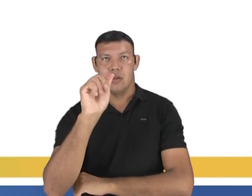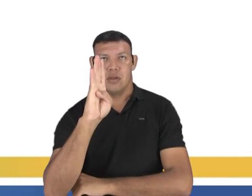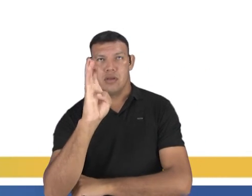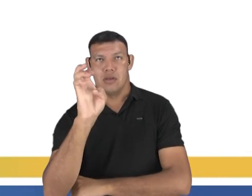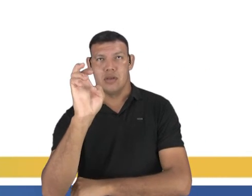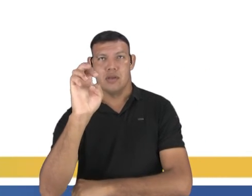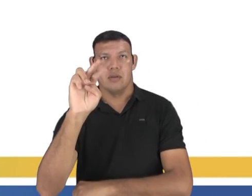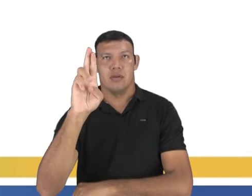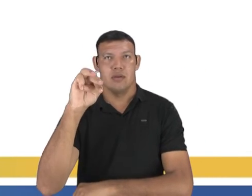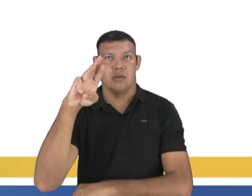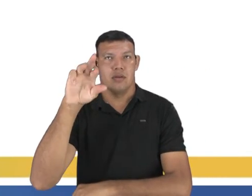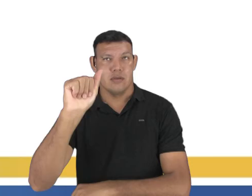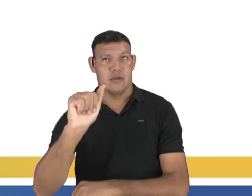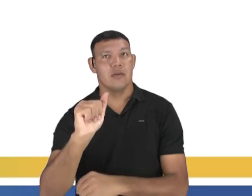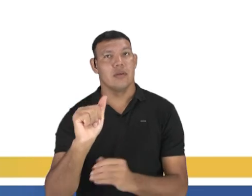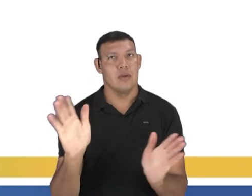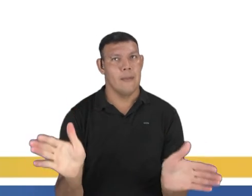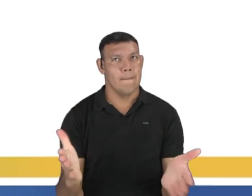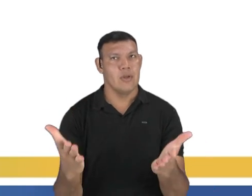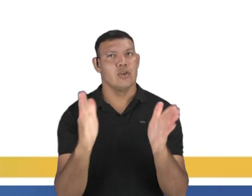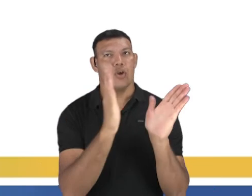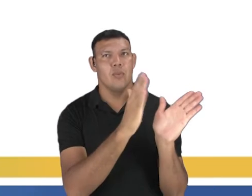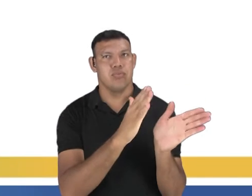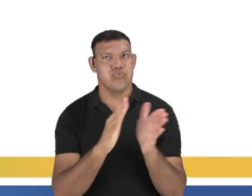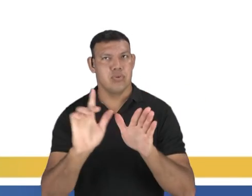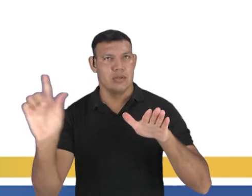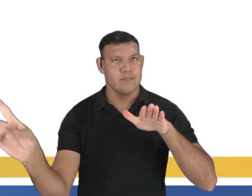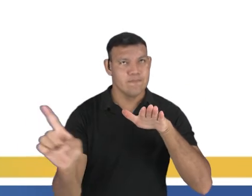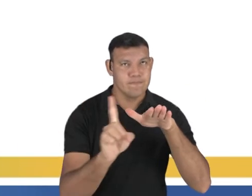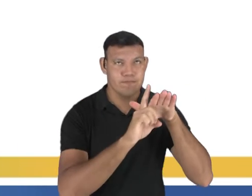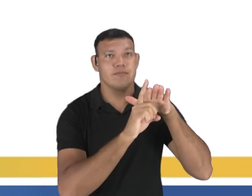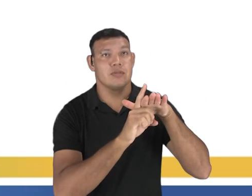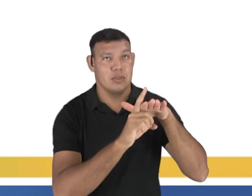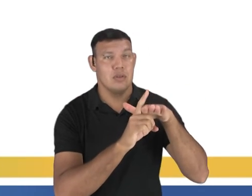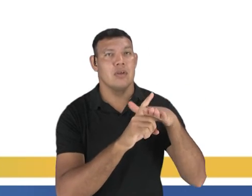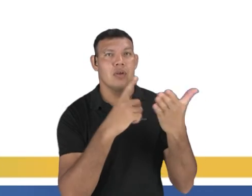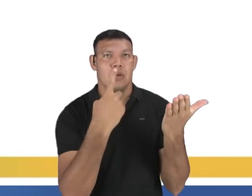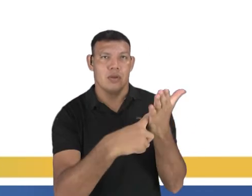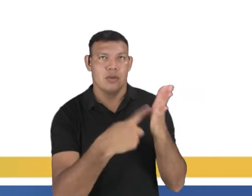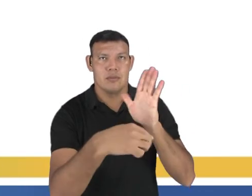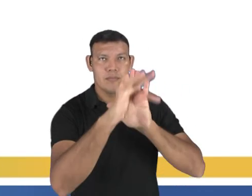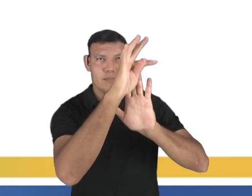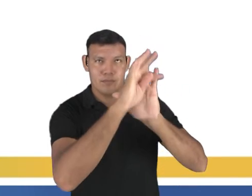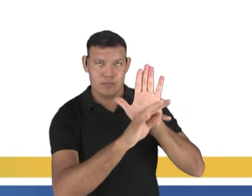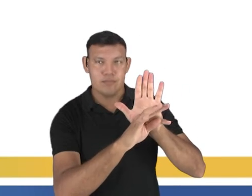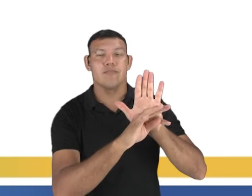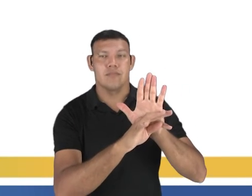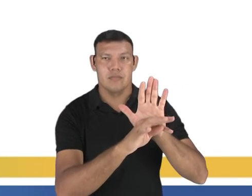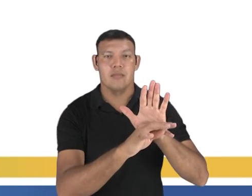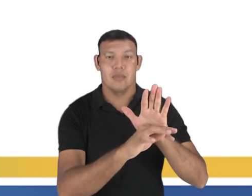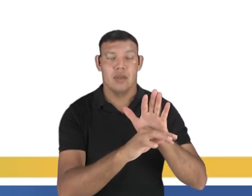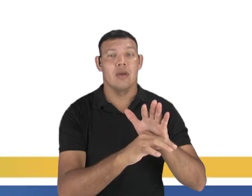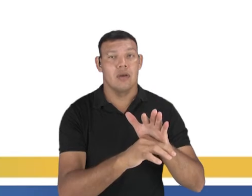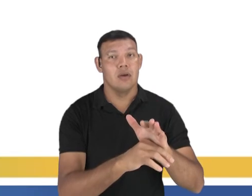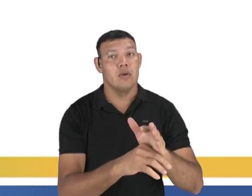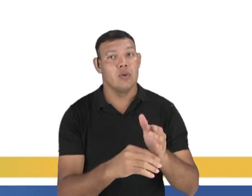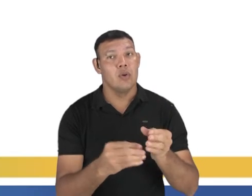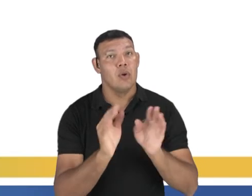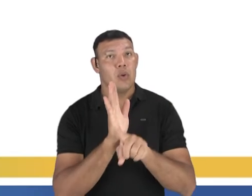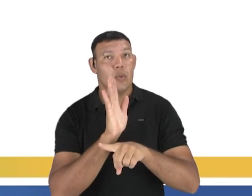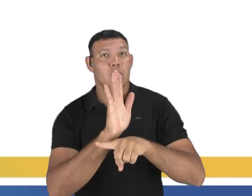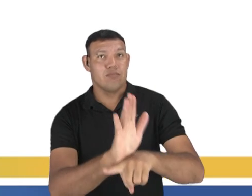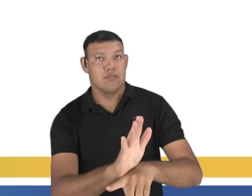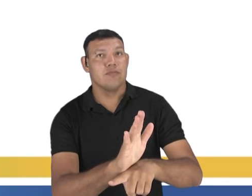processos de inclusão social. De acordo com o texto, é uma condição para que isso aconteça.